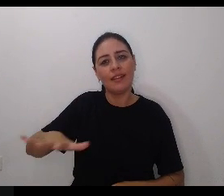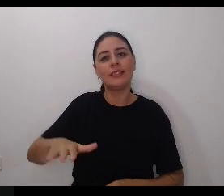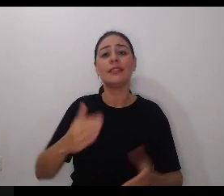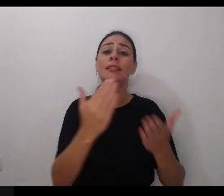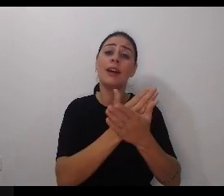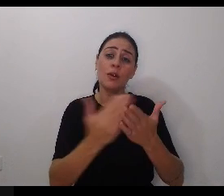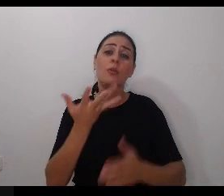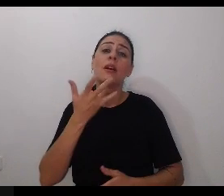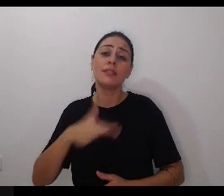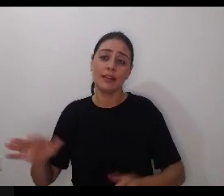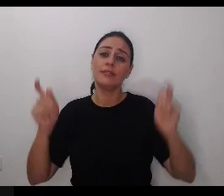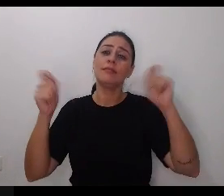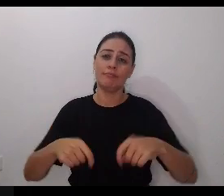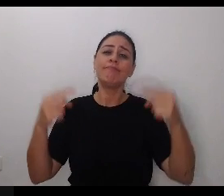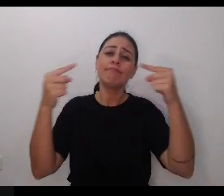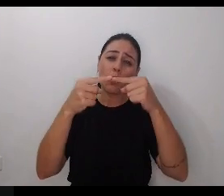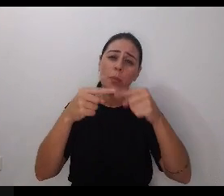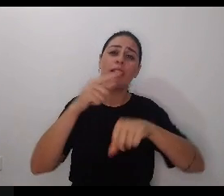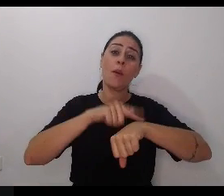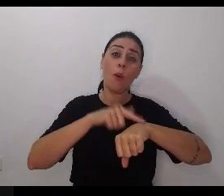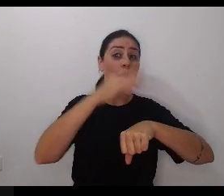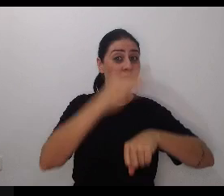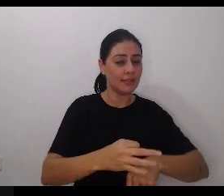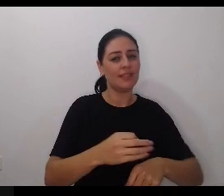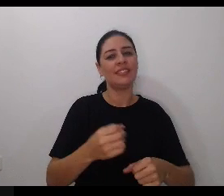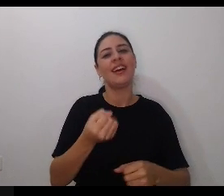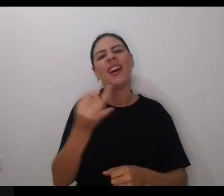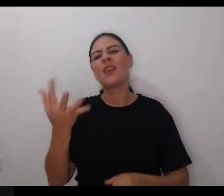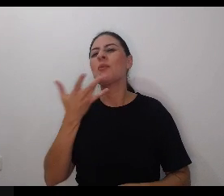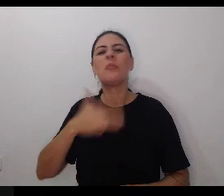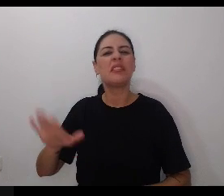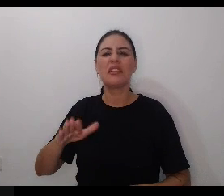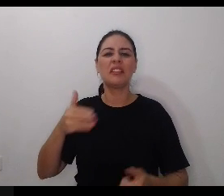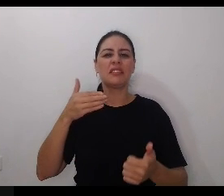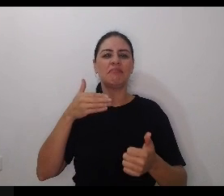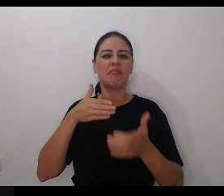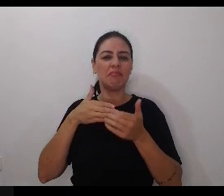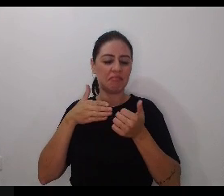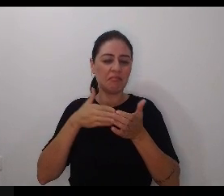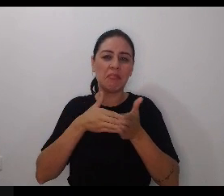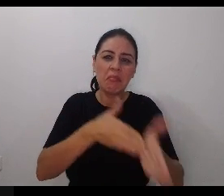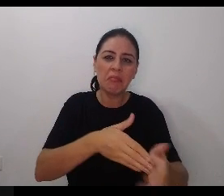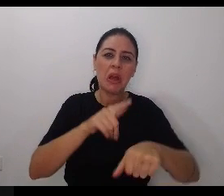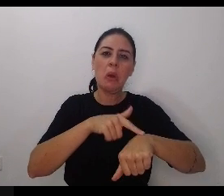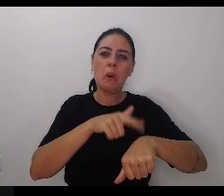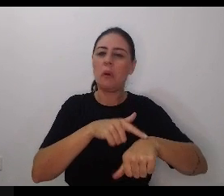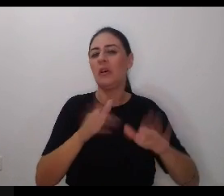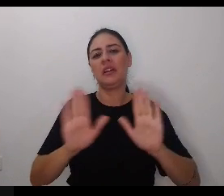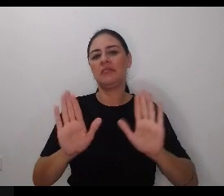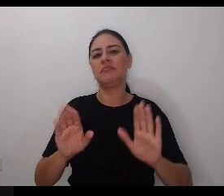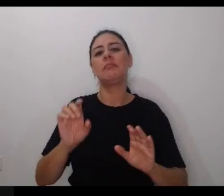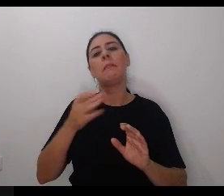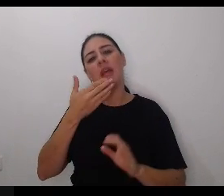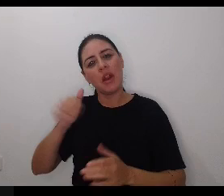E aí tem que observar para cada criança o que funciona melhor. Algumas crianças funcionam bem com horários, né? Algumas crianças já